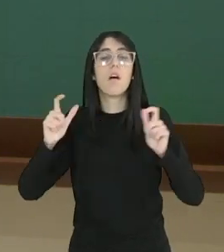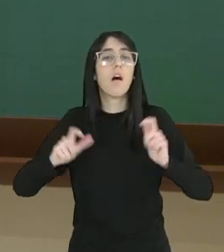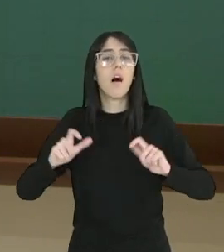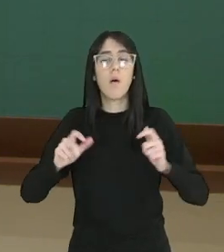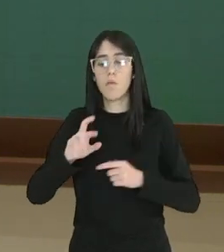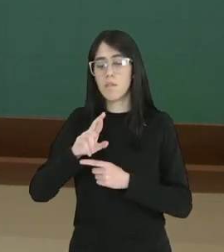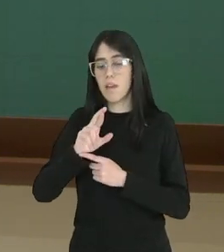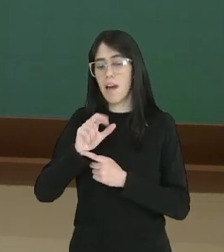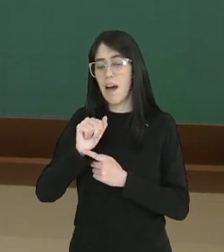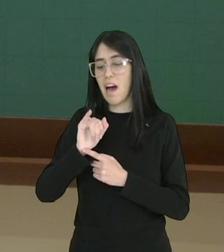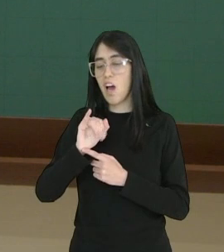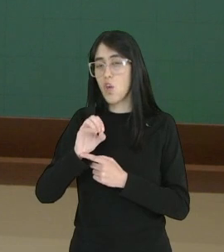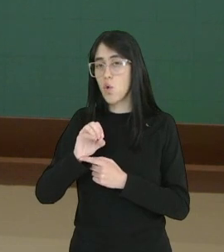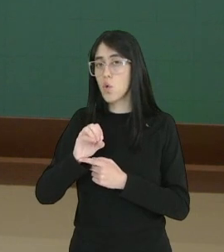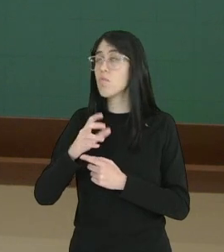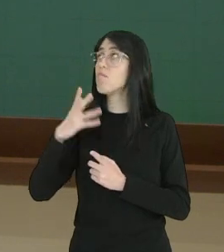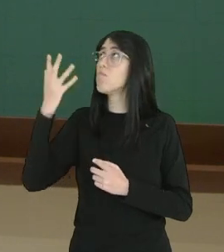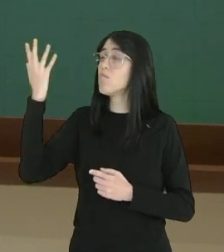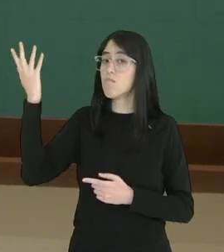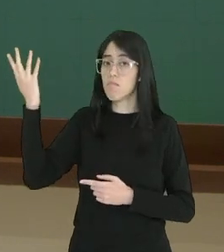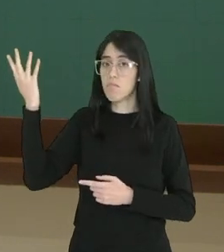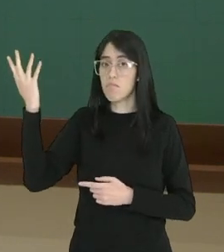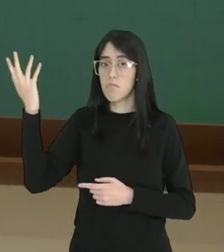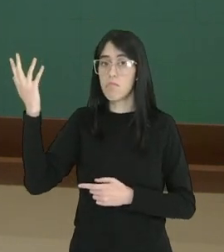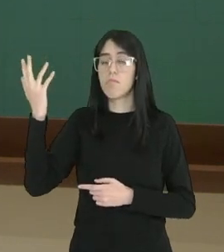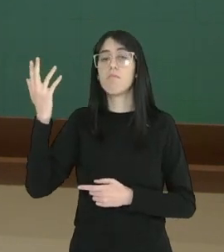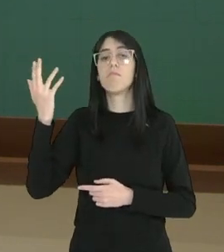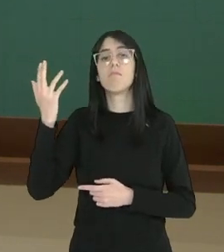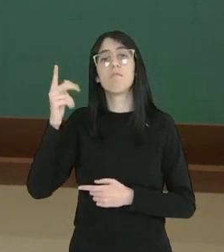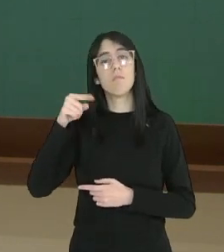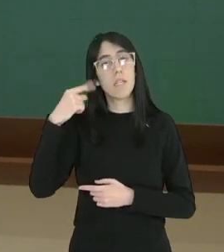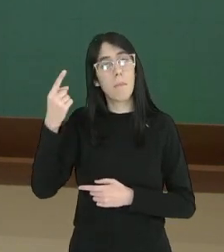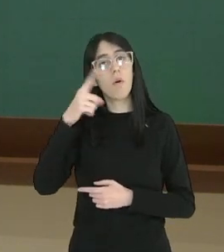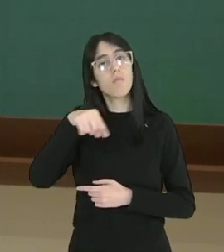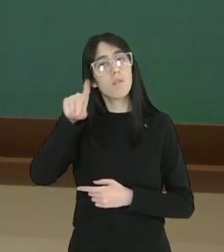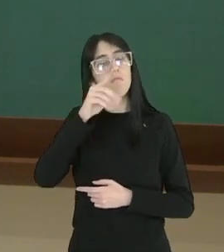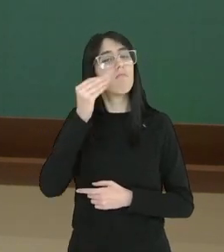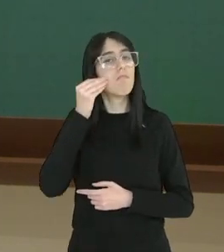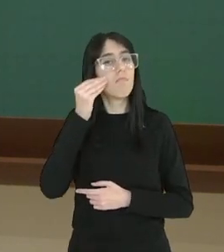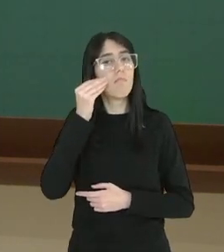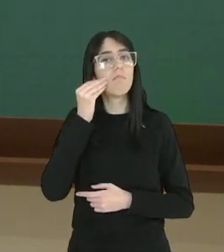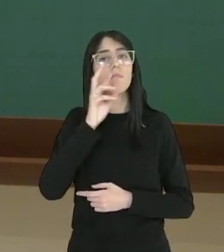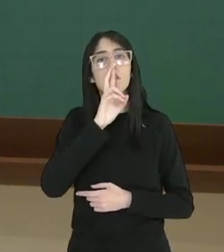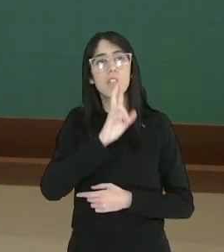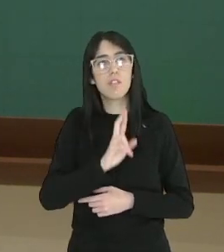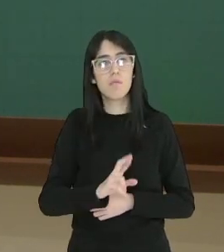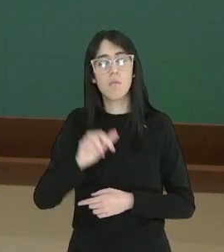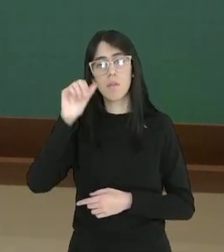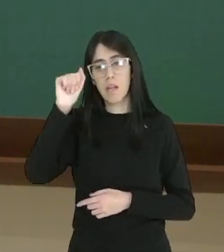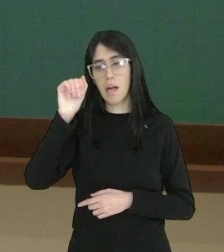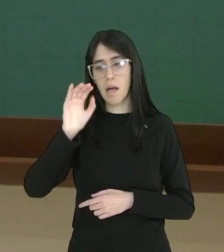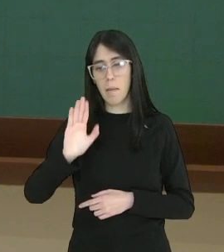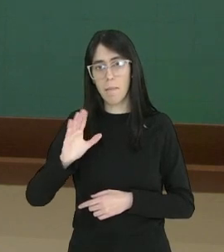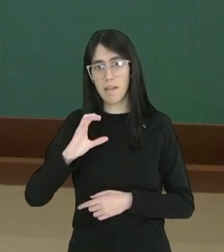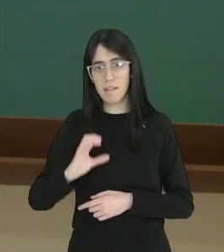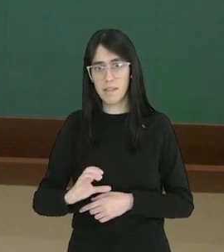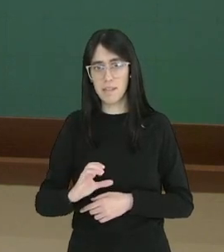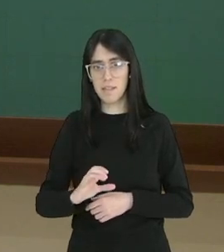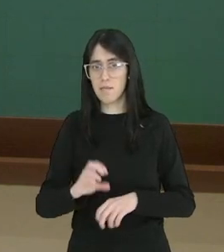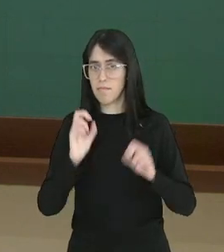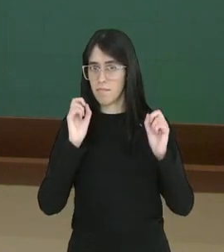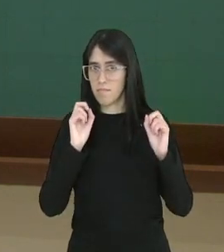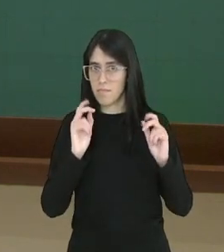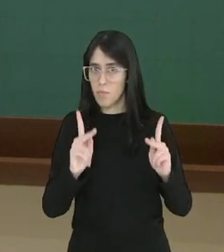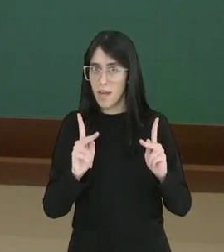nessa figura e na sequência vocês vão responder aí as perguntas do item